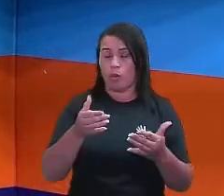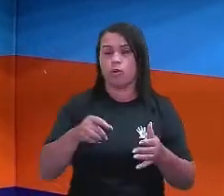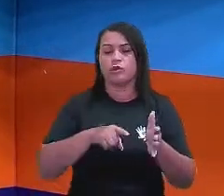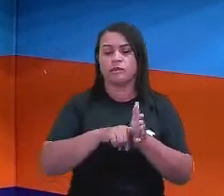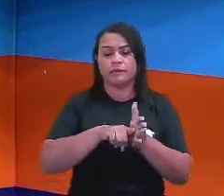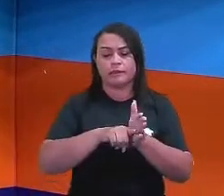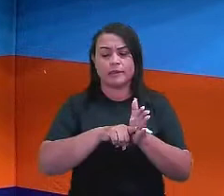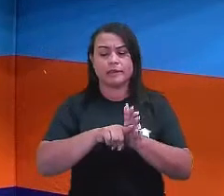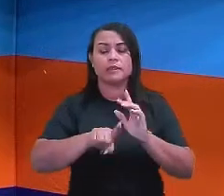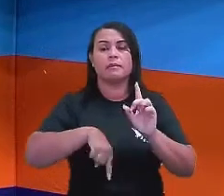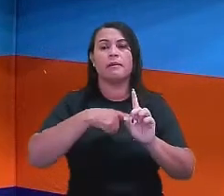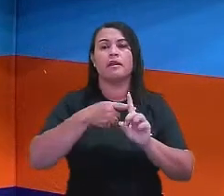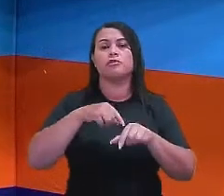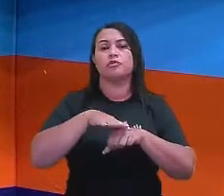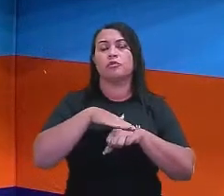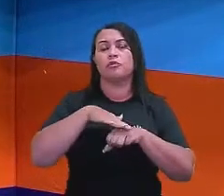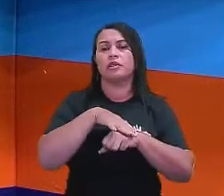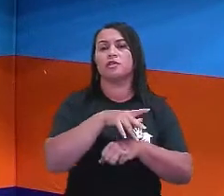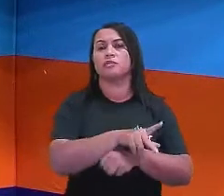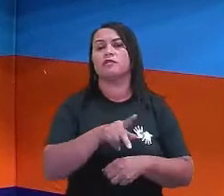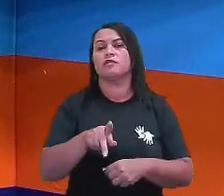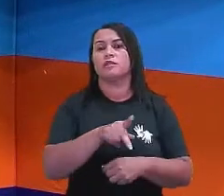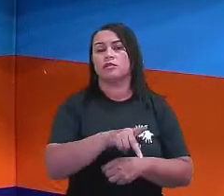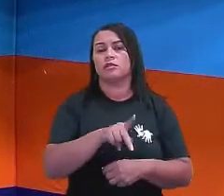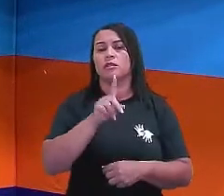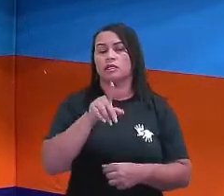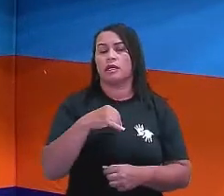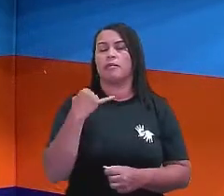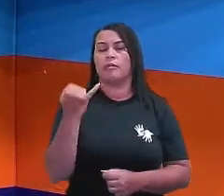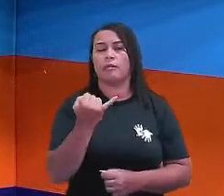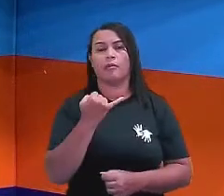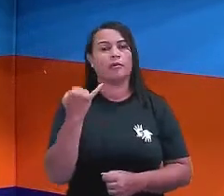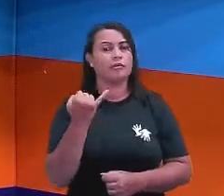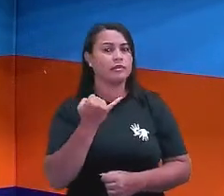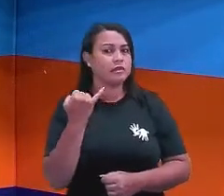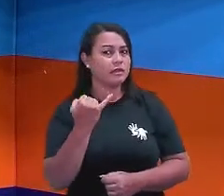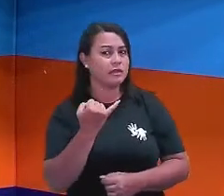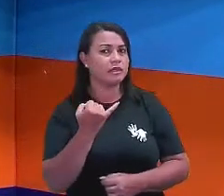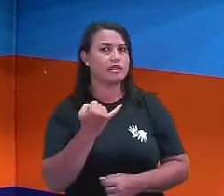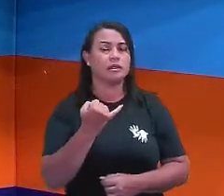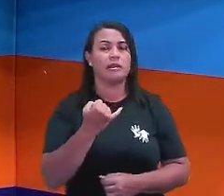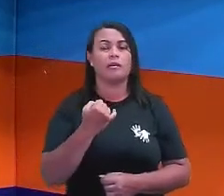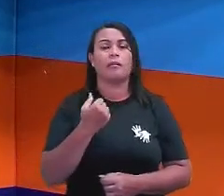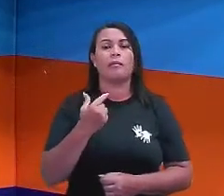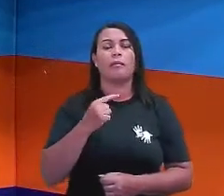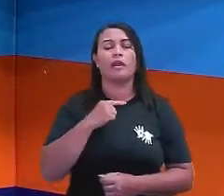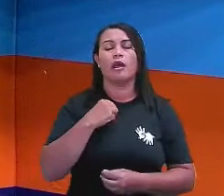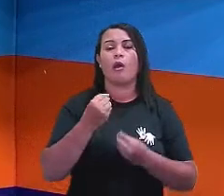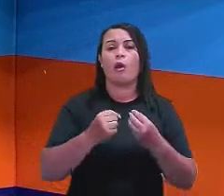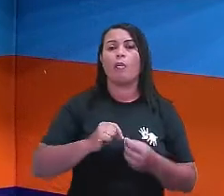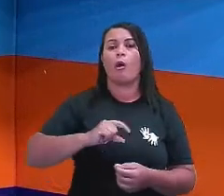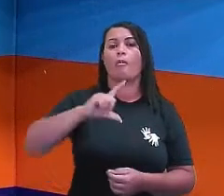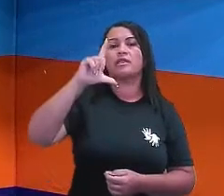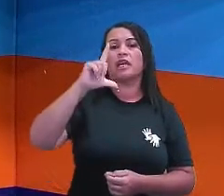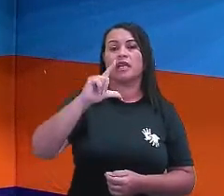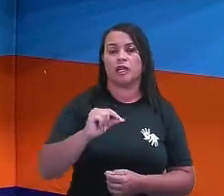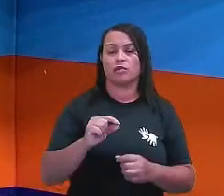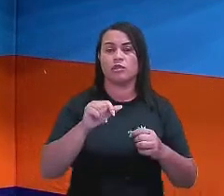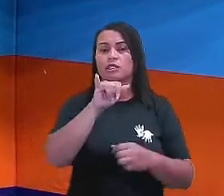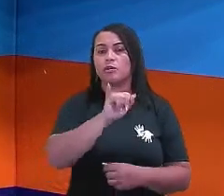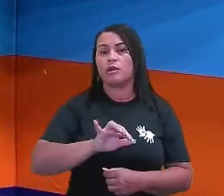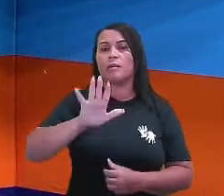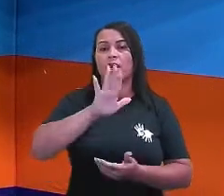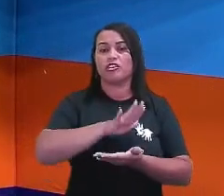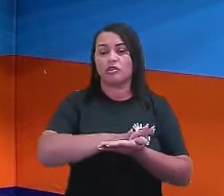Pesquisa mais, conversa com os professores de vocês, que é muito importante isso para aumento e redução de uma figura